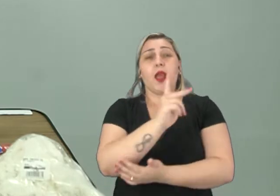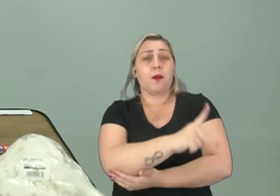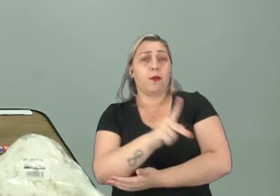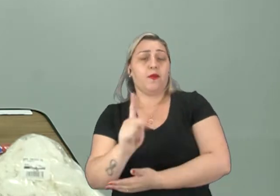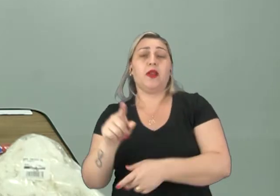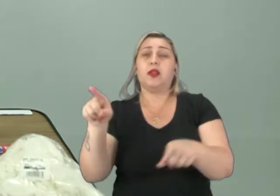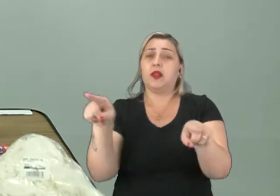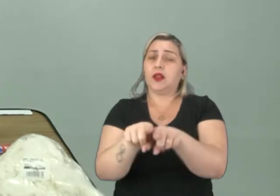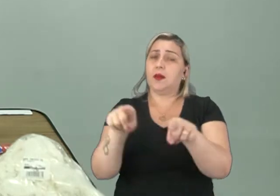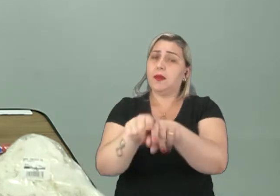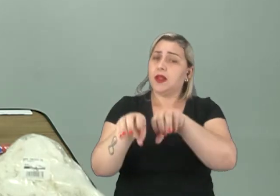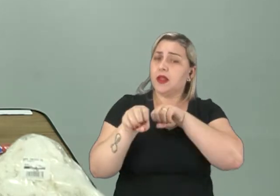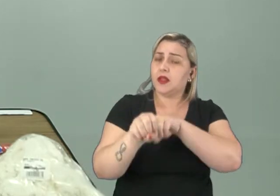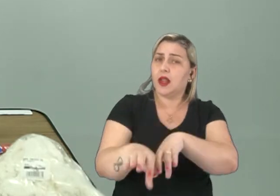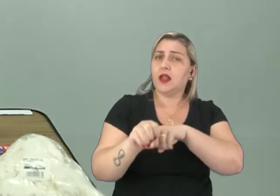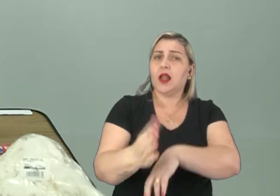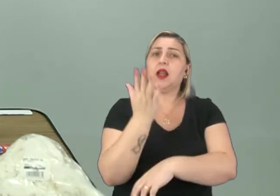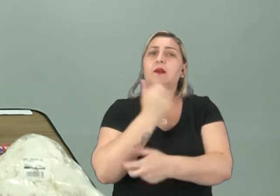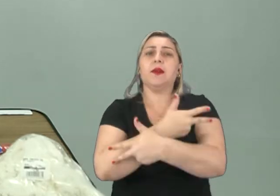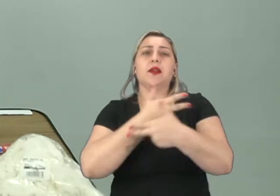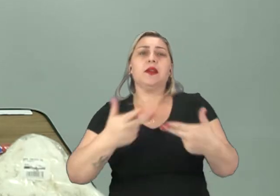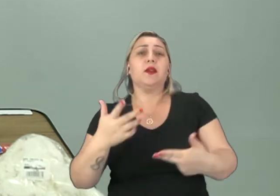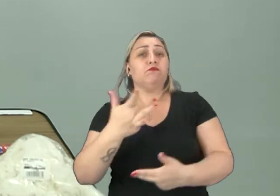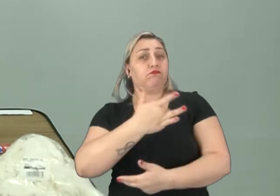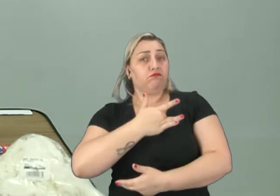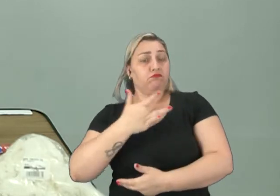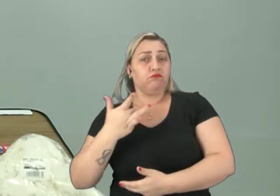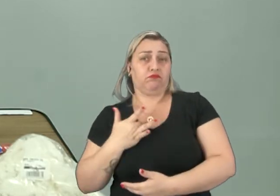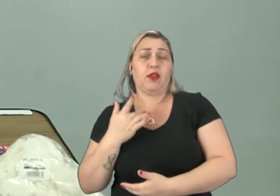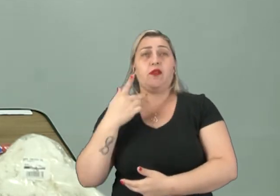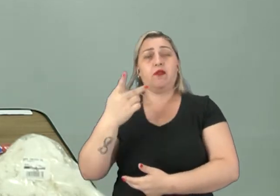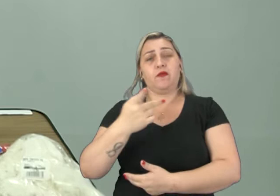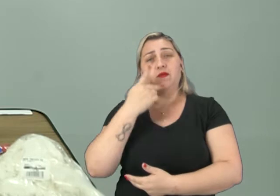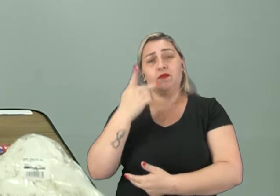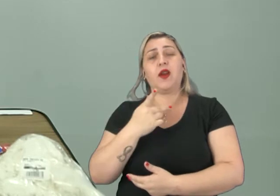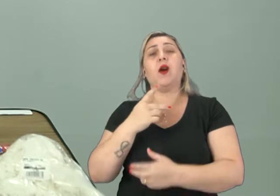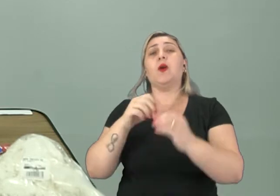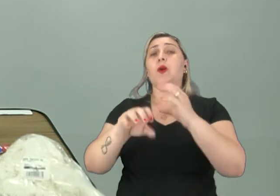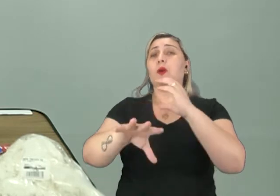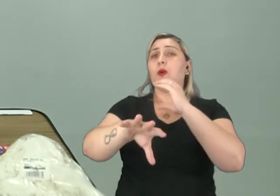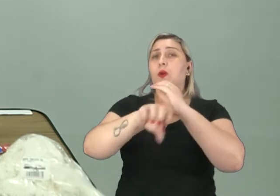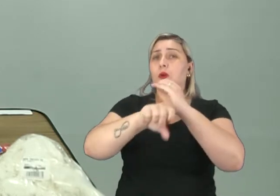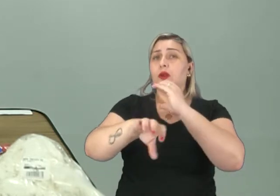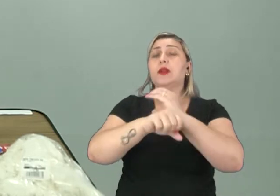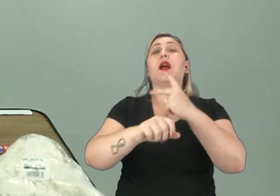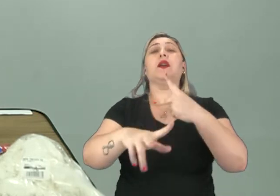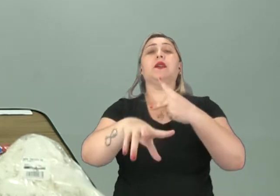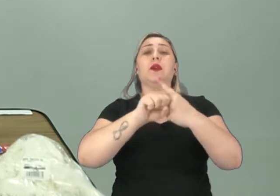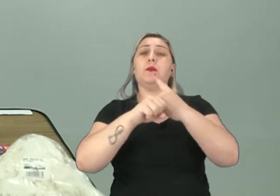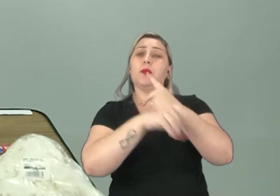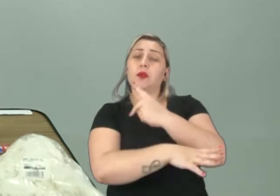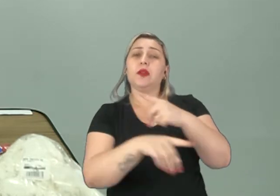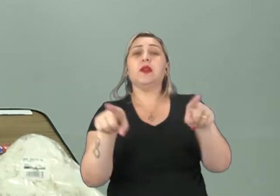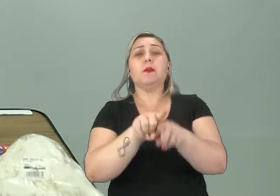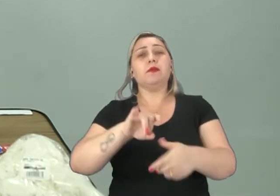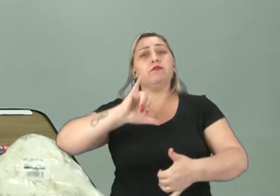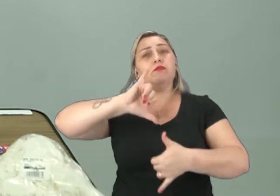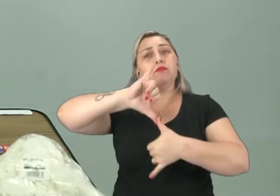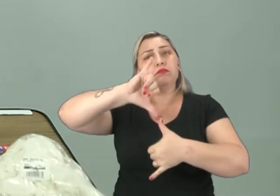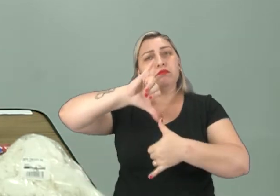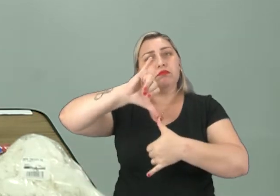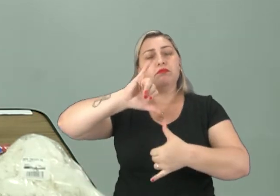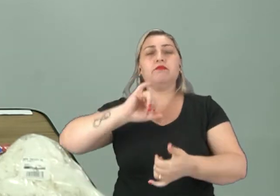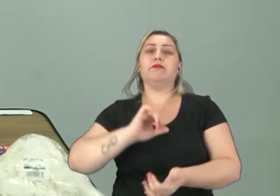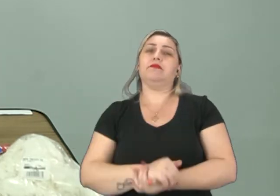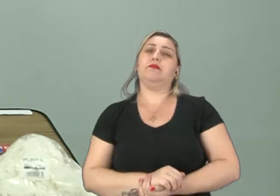professora também estava falando sobre alimentação saudável. Ela falou sobre os carboidratos, as proteínas e as gorduras, né? Que